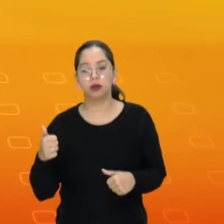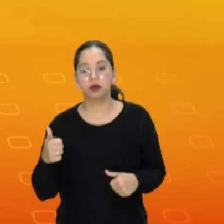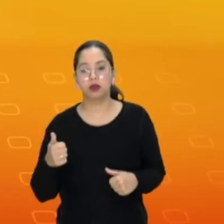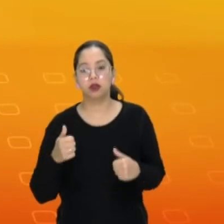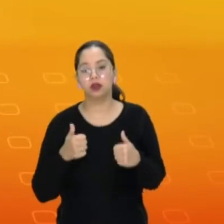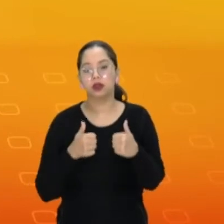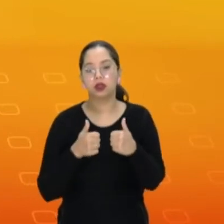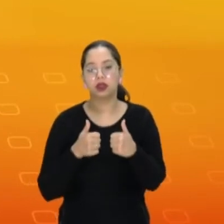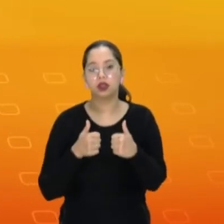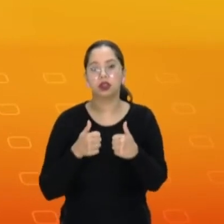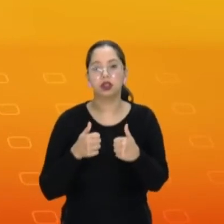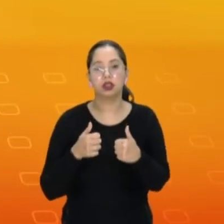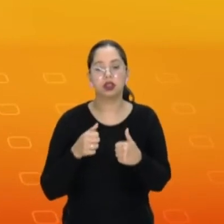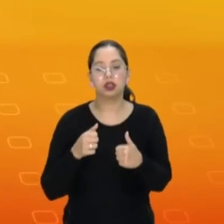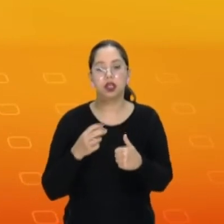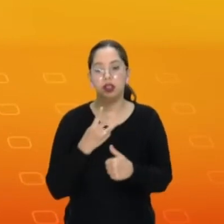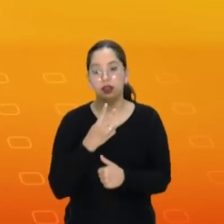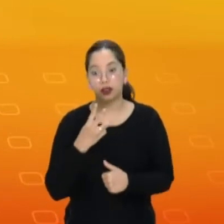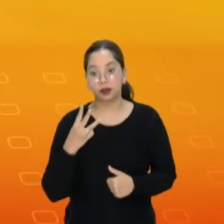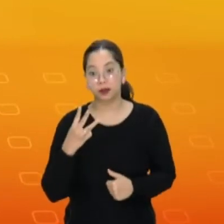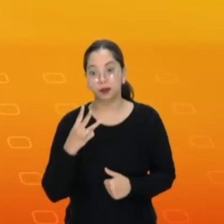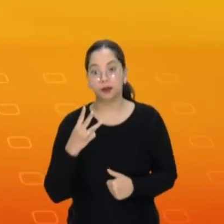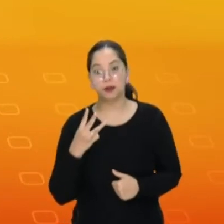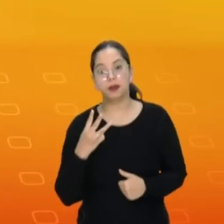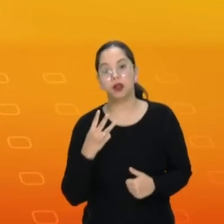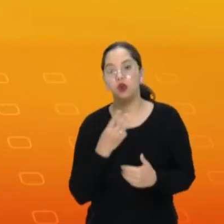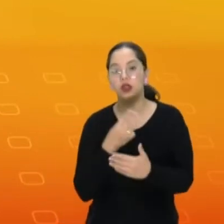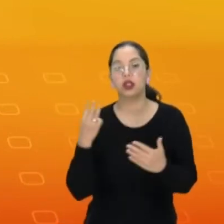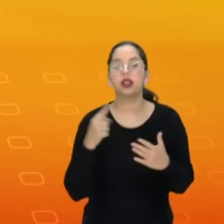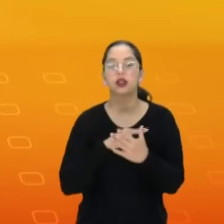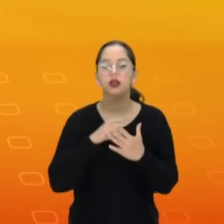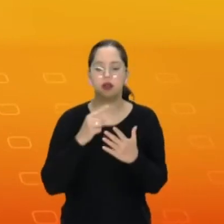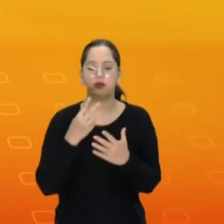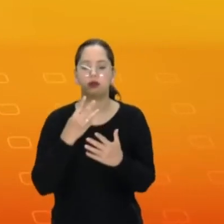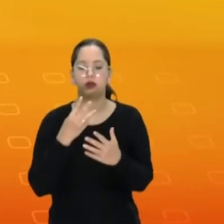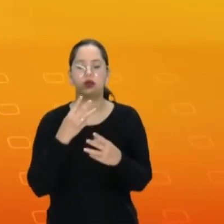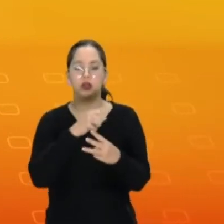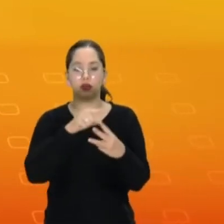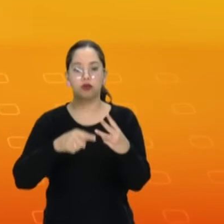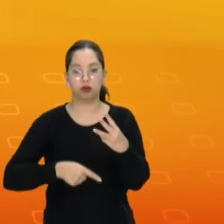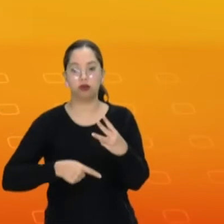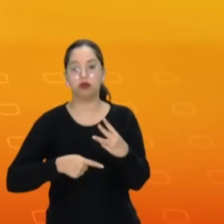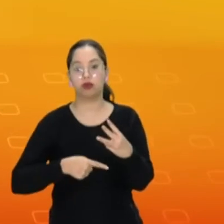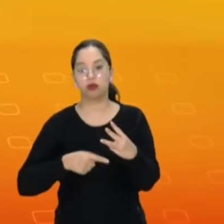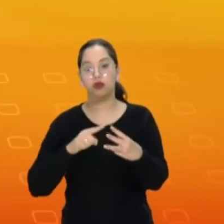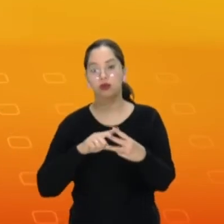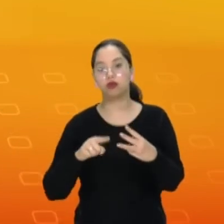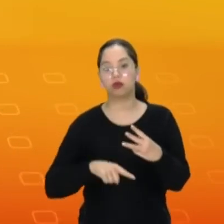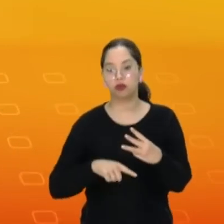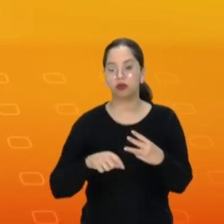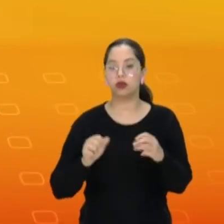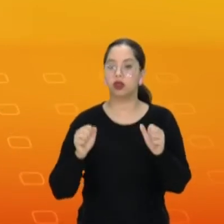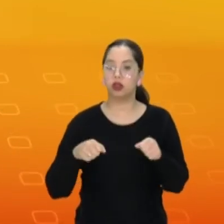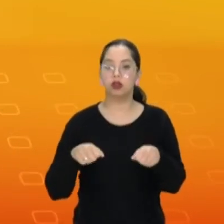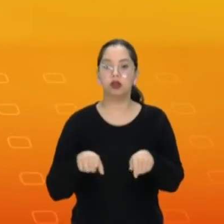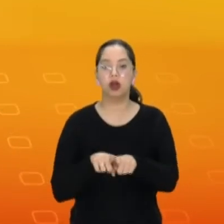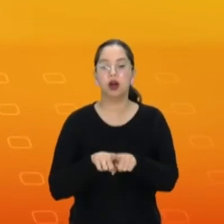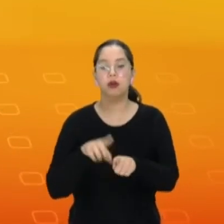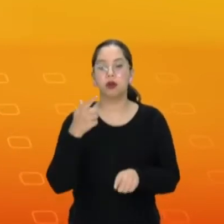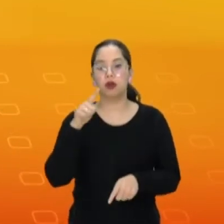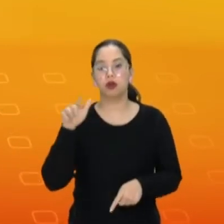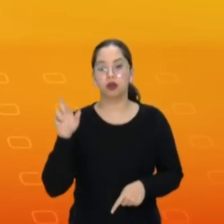essas três possibilidades aí e vou fazer um repórter não é porque aí é o meu pô fico